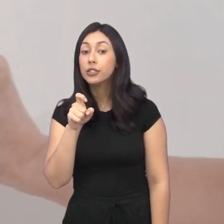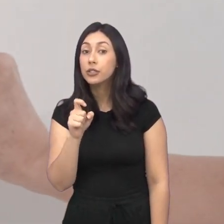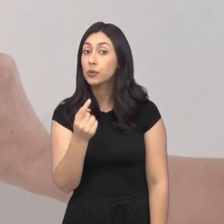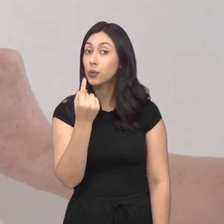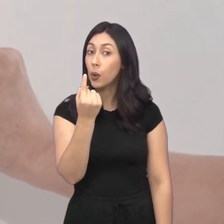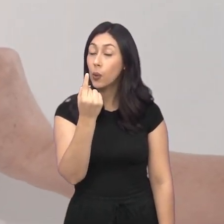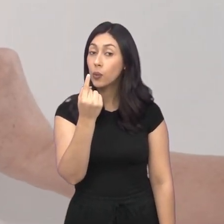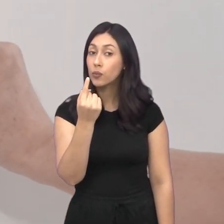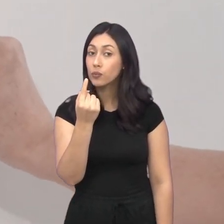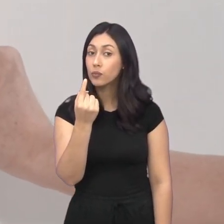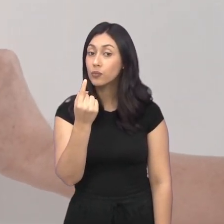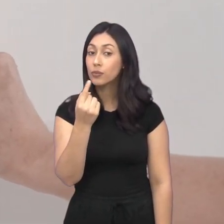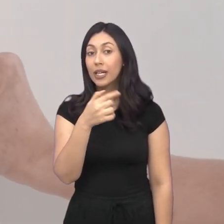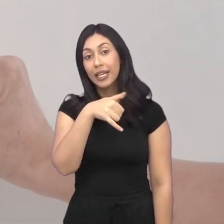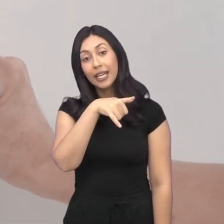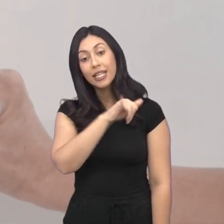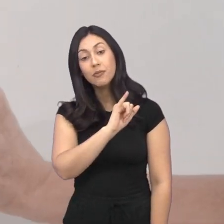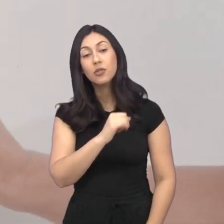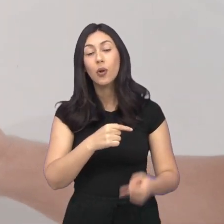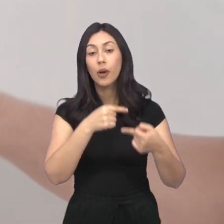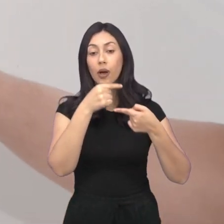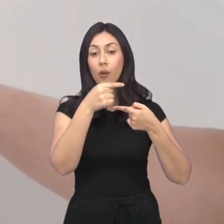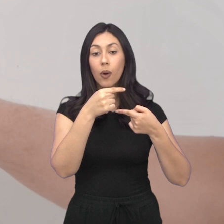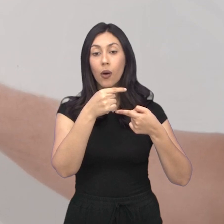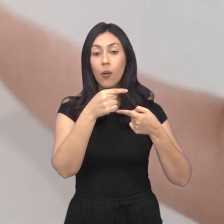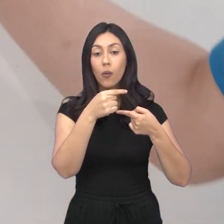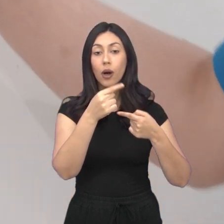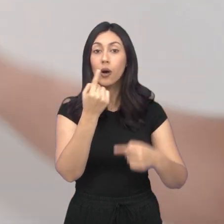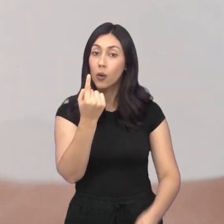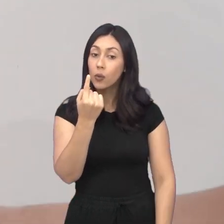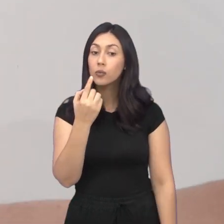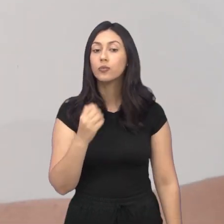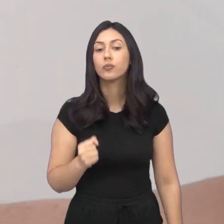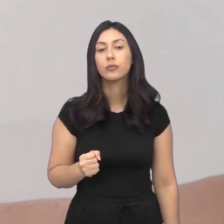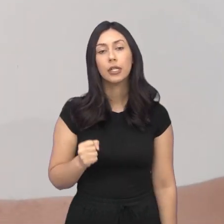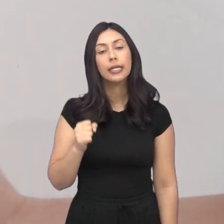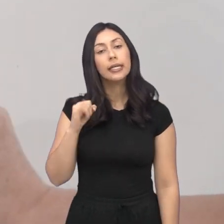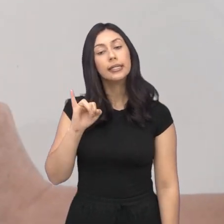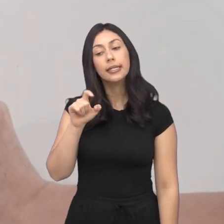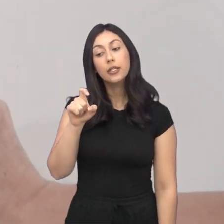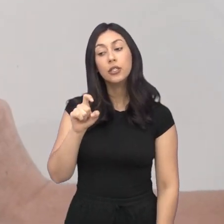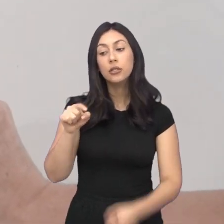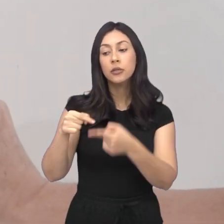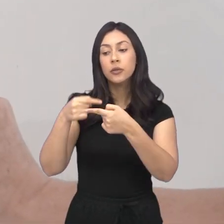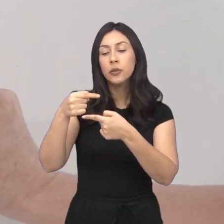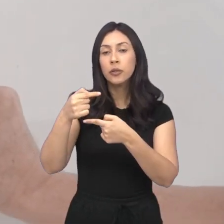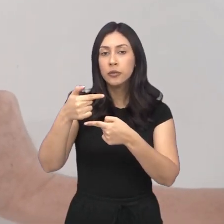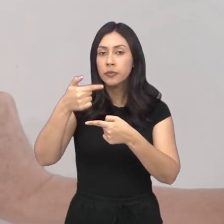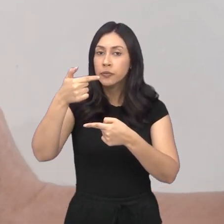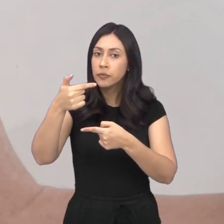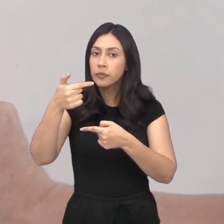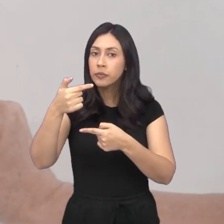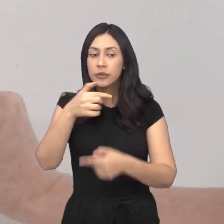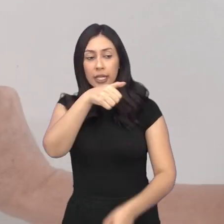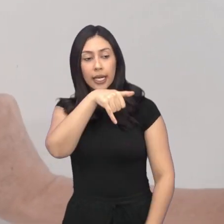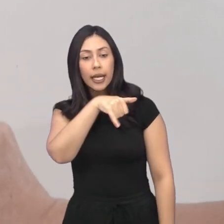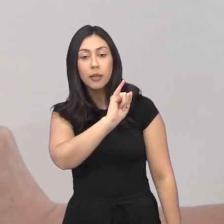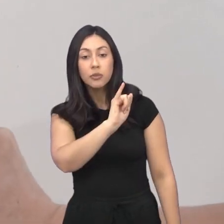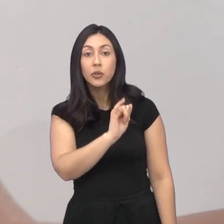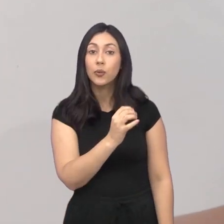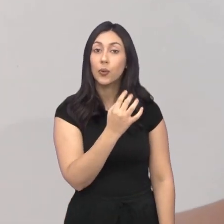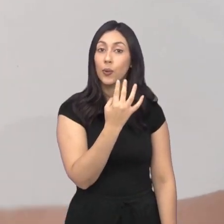1, 1 ao quadrado é 1 mesmo. Quando x for 2, 2 ao quadrado é